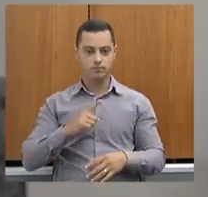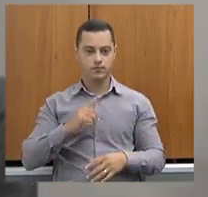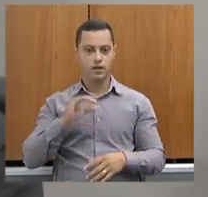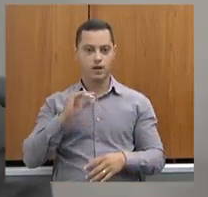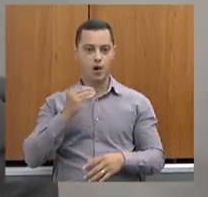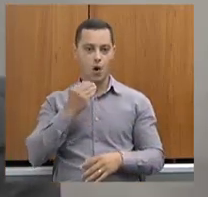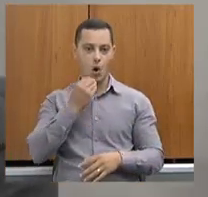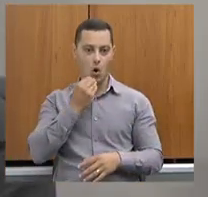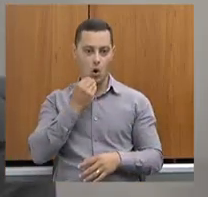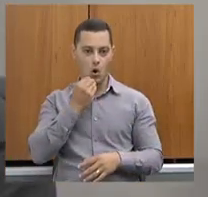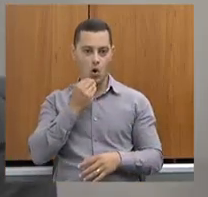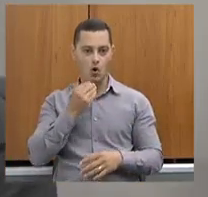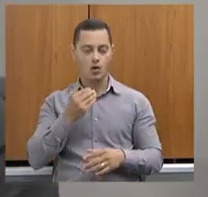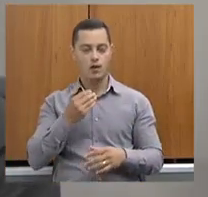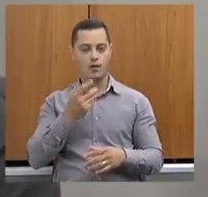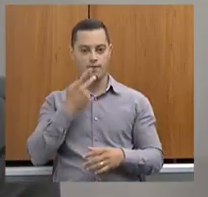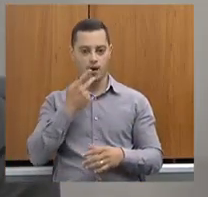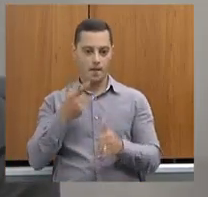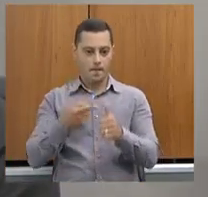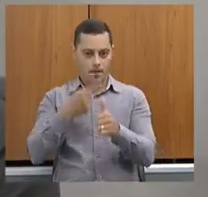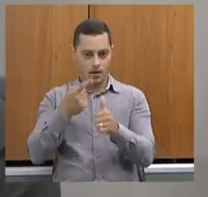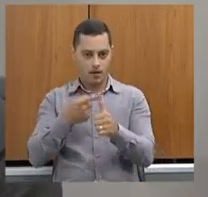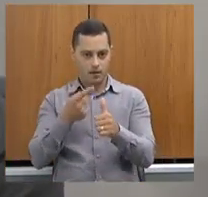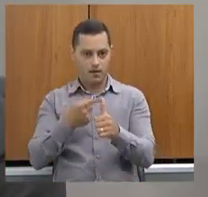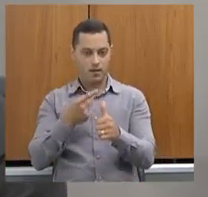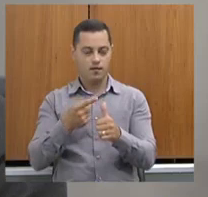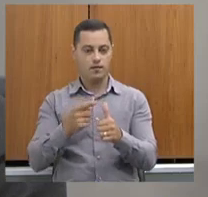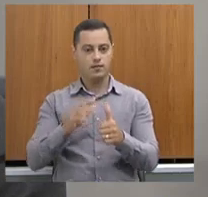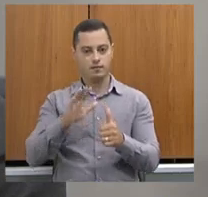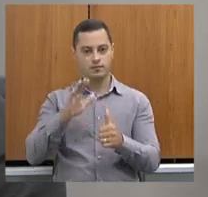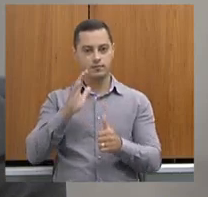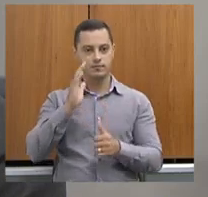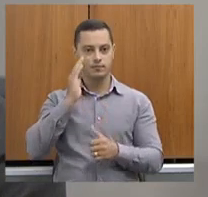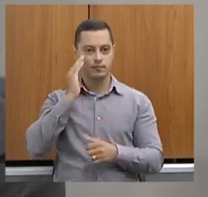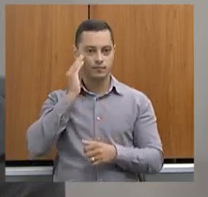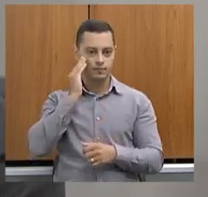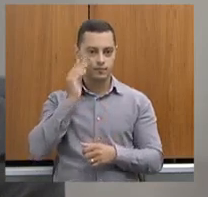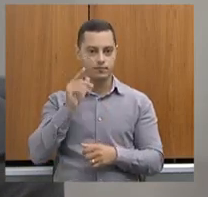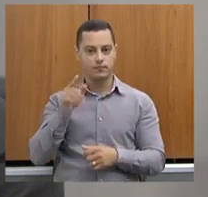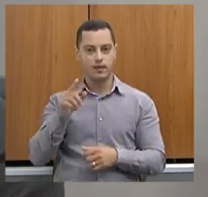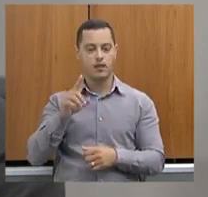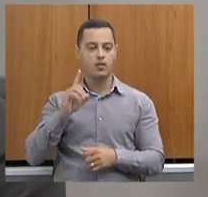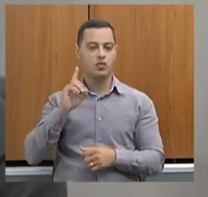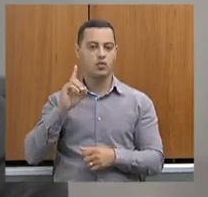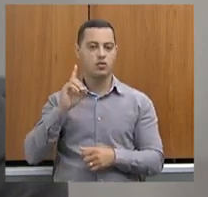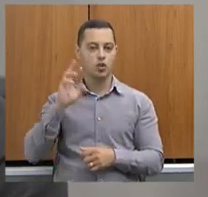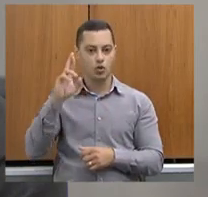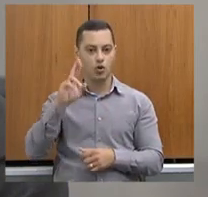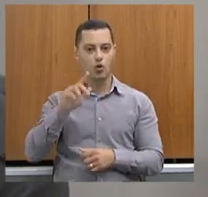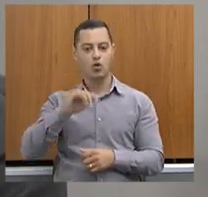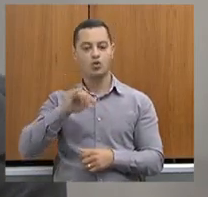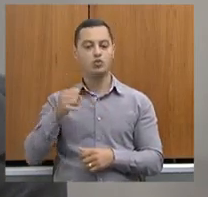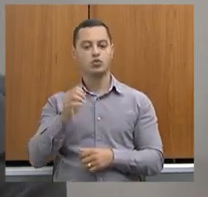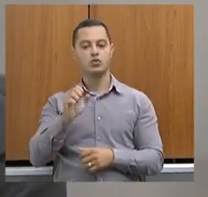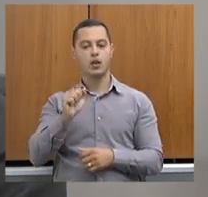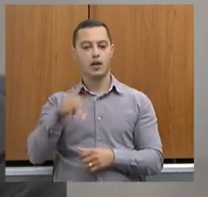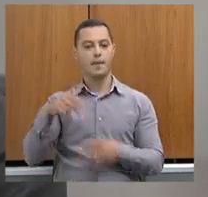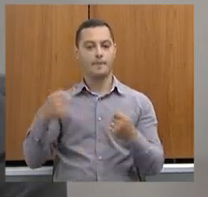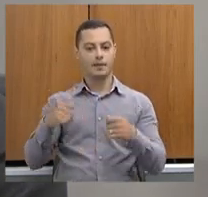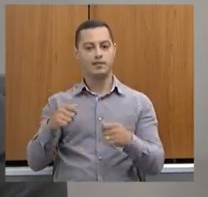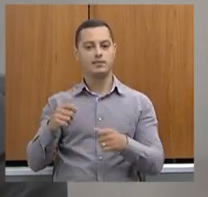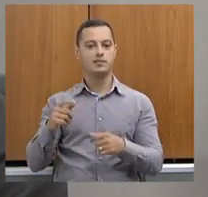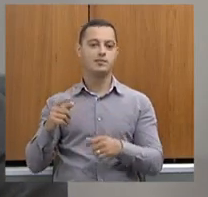de fazer uso da palavra em primeiro momento mas considerando ao Dr Jean Freire que necessita de deslocar para sua